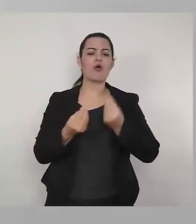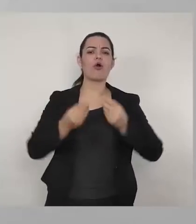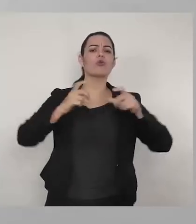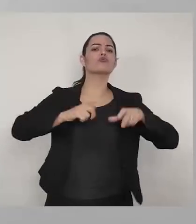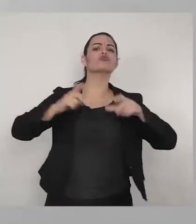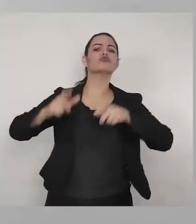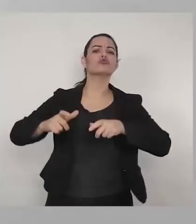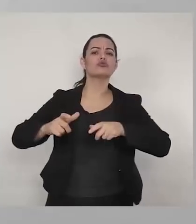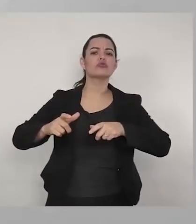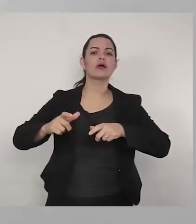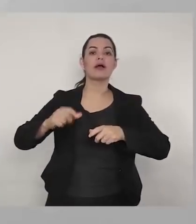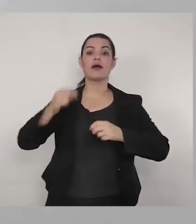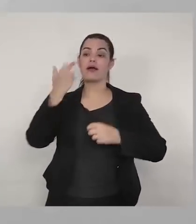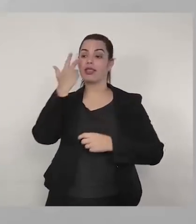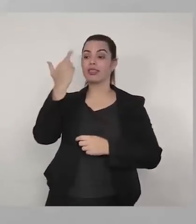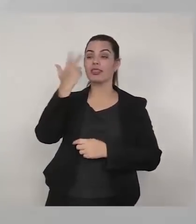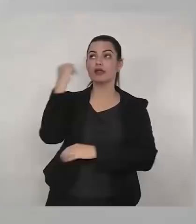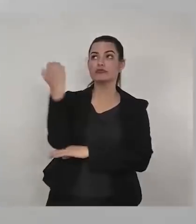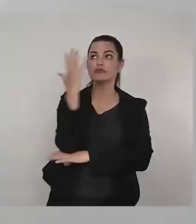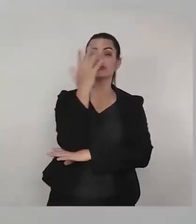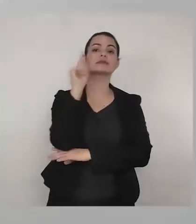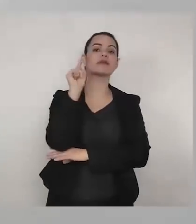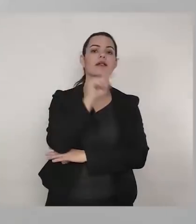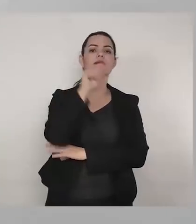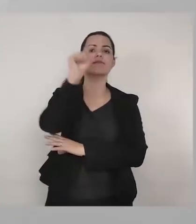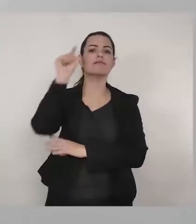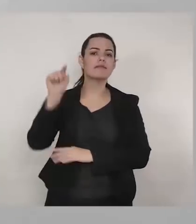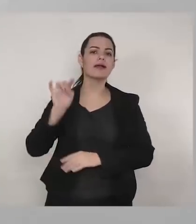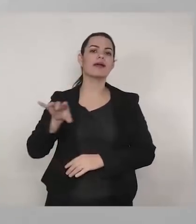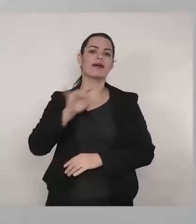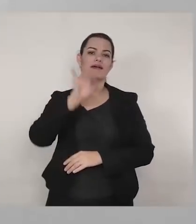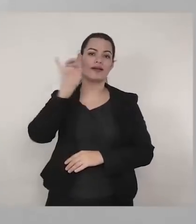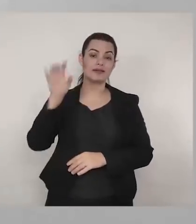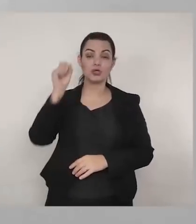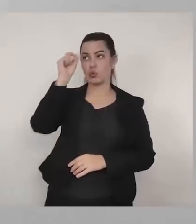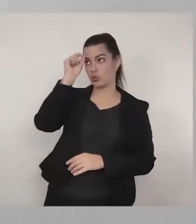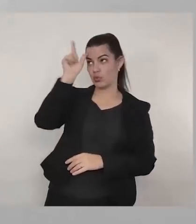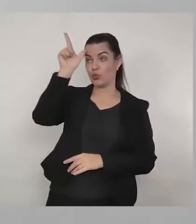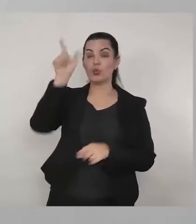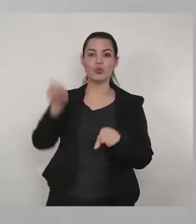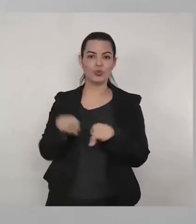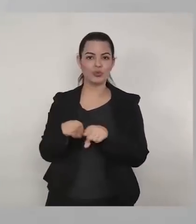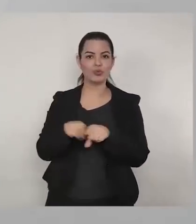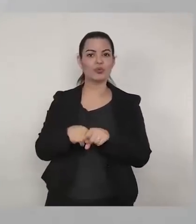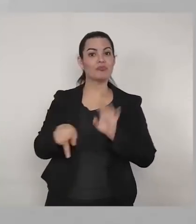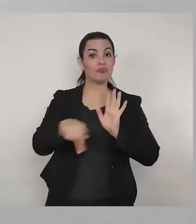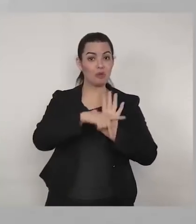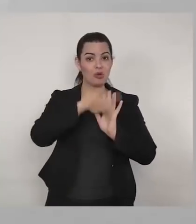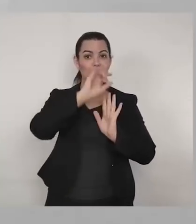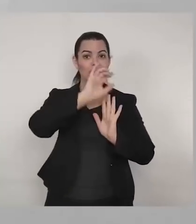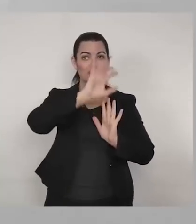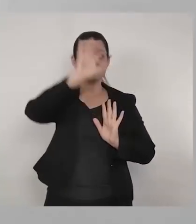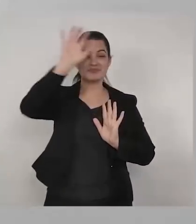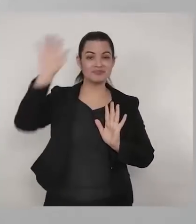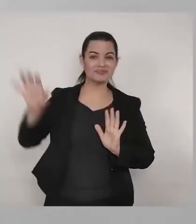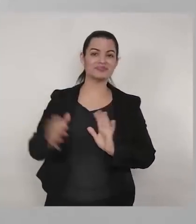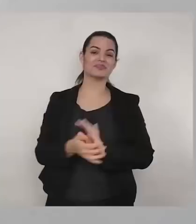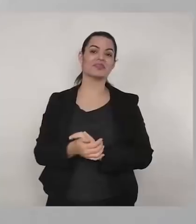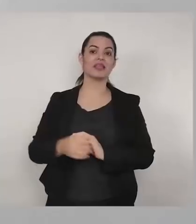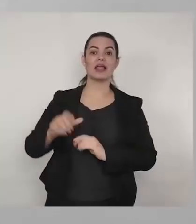naturais, da cultura de cada uma dessas regiões, algumas curiosidades, lendas,